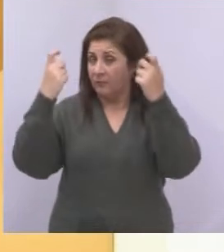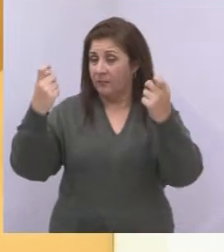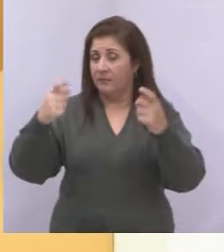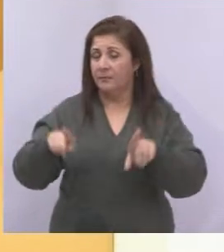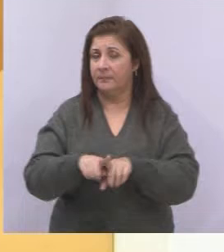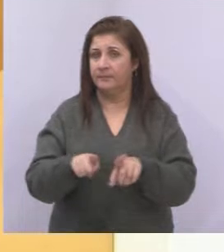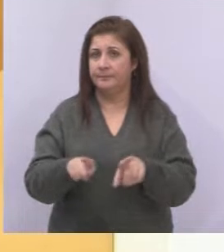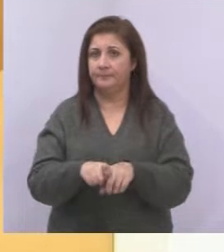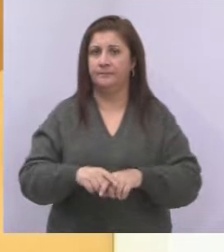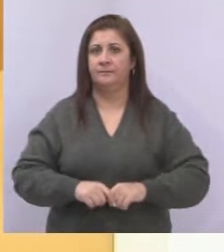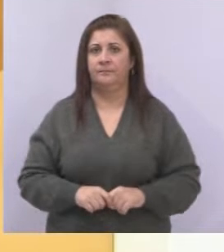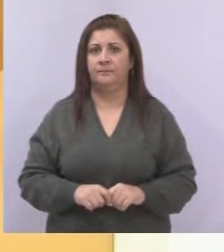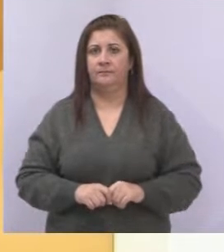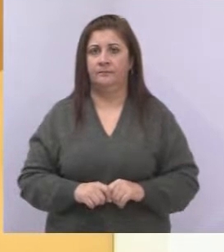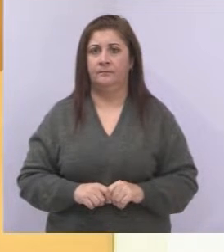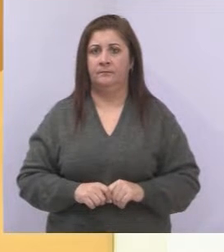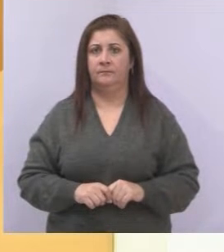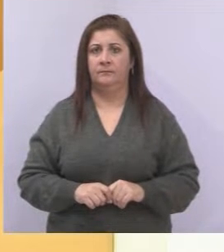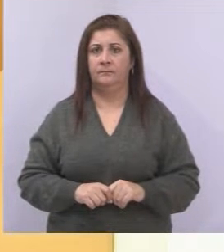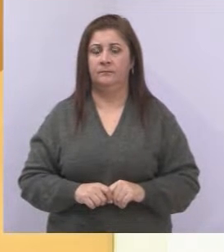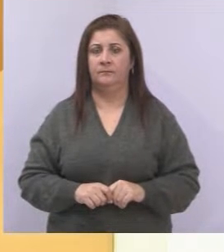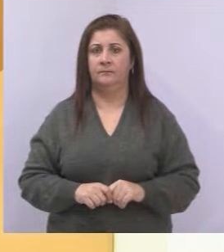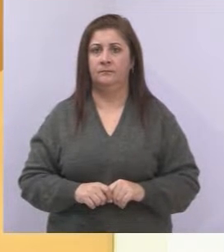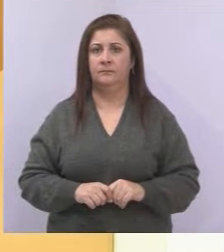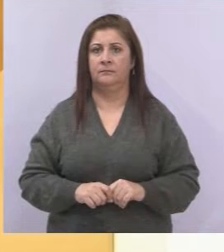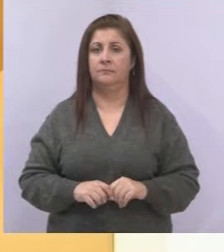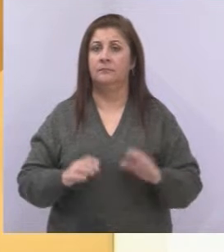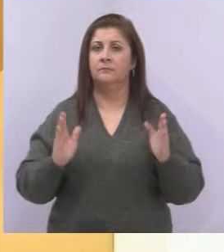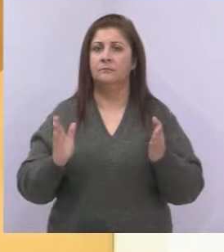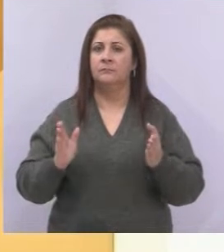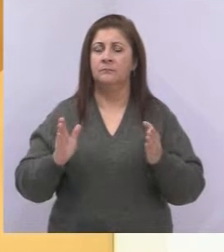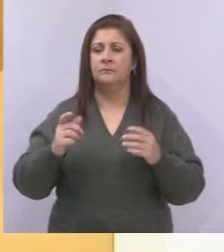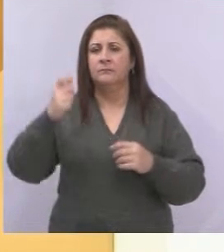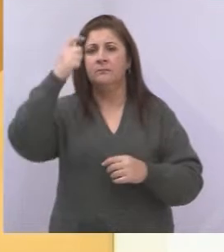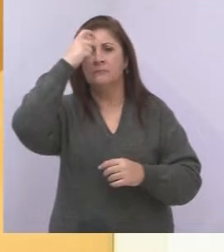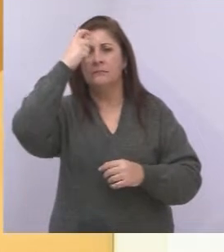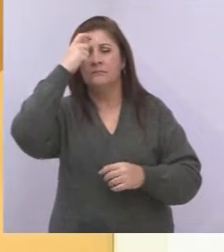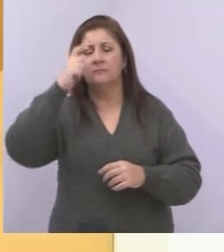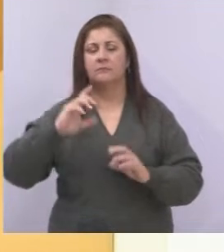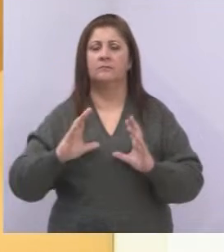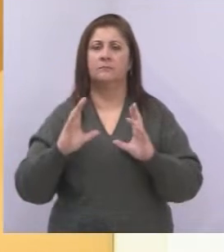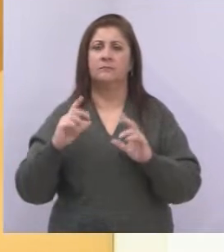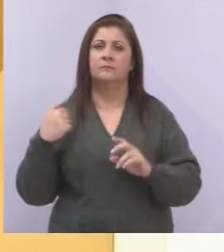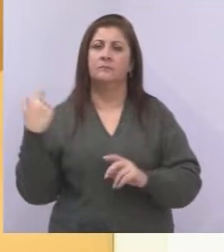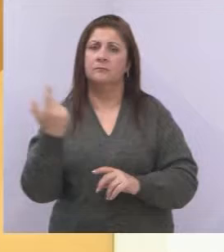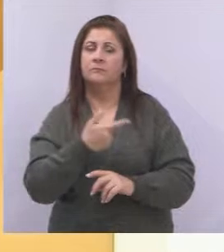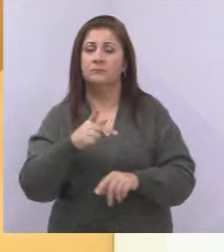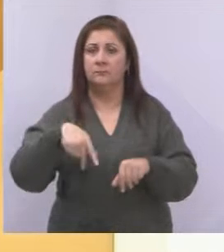tá? Então, que hoje seja conscientizado o nosso país,